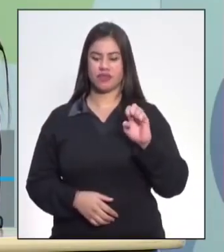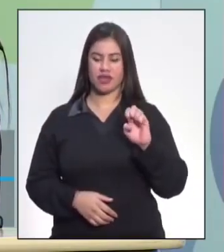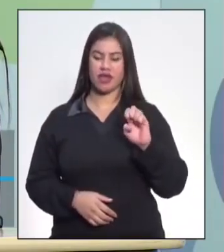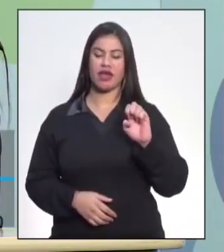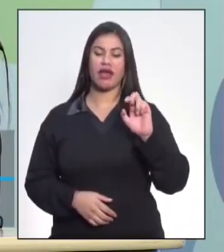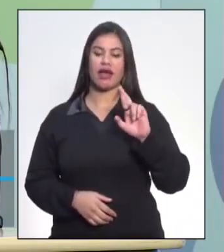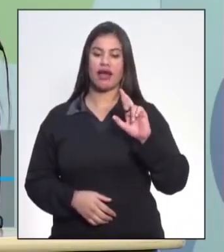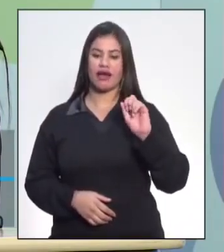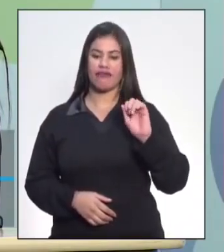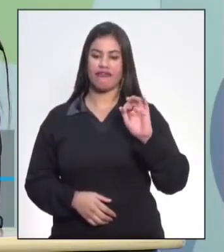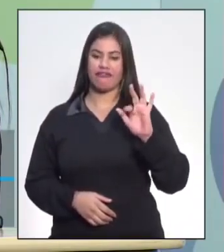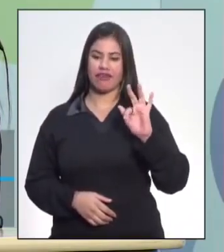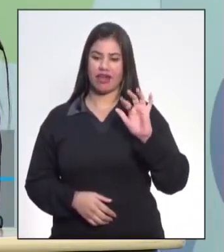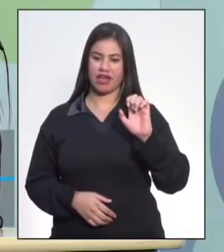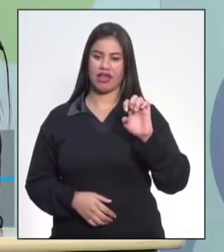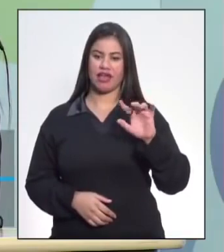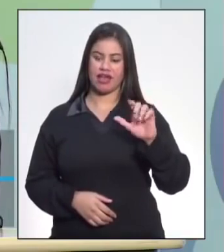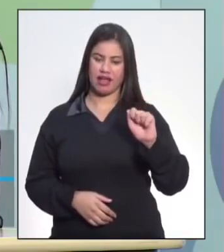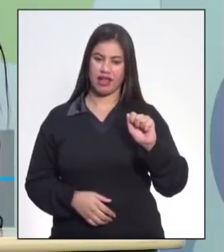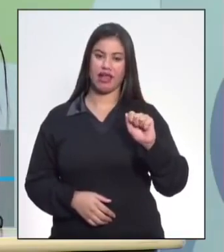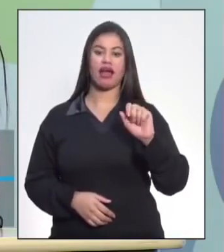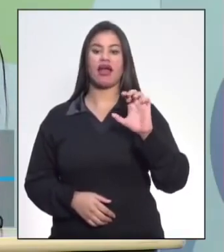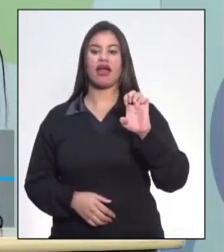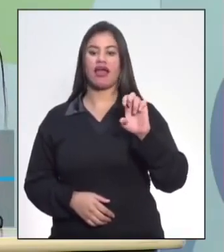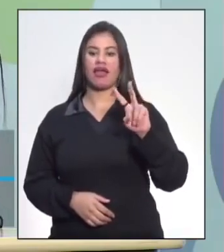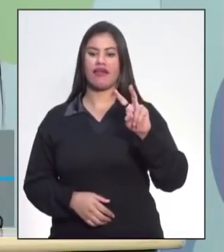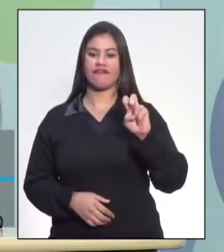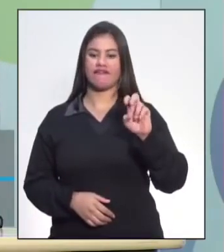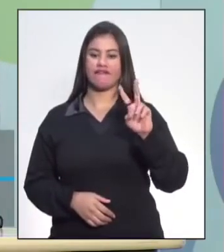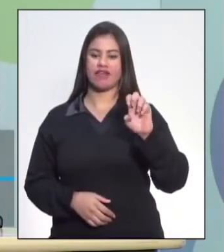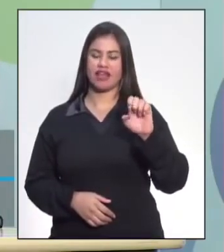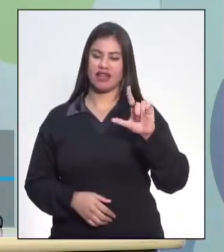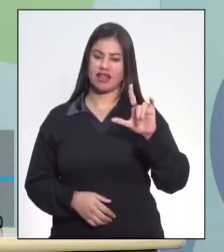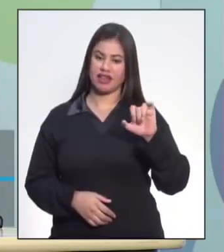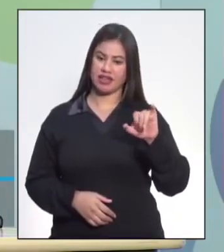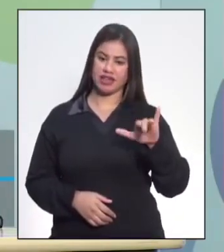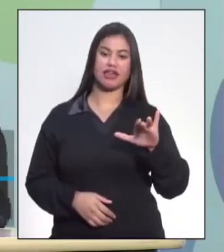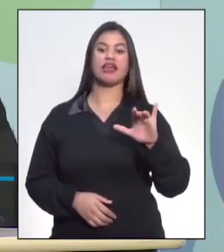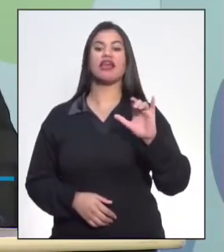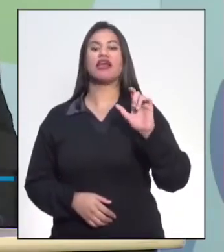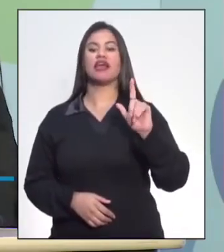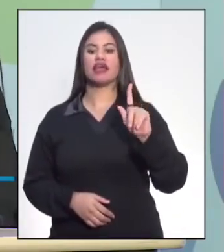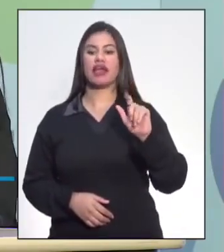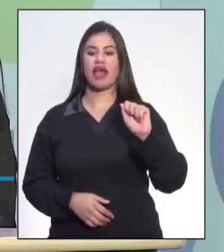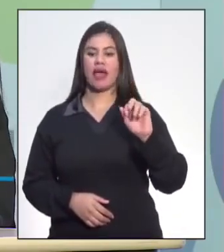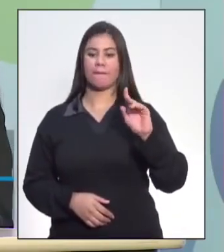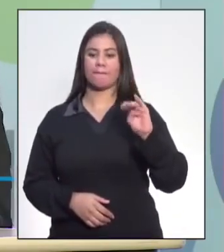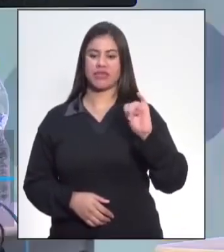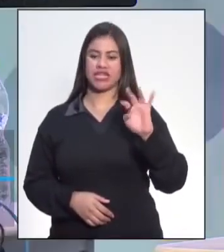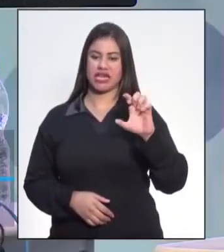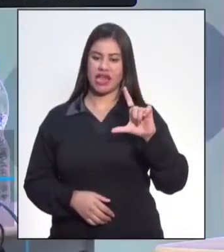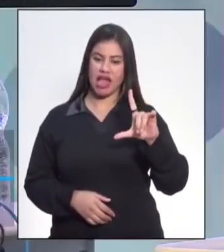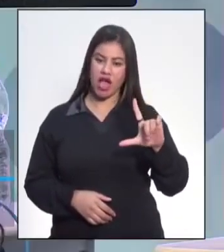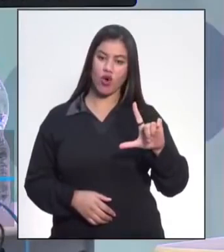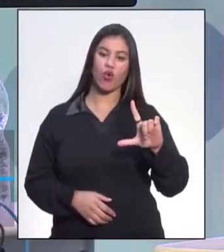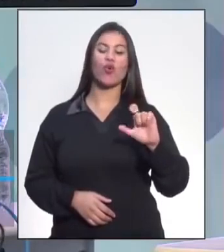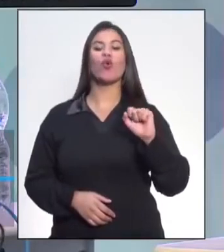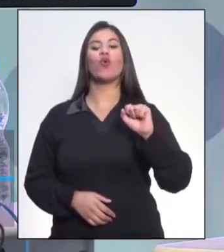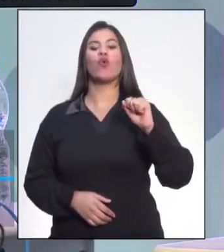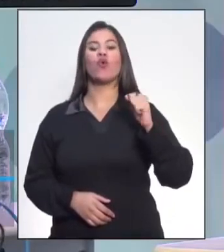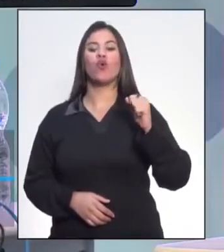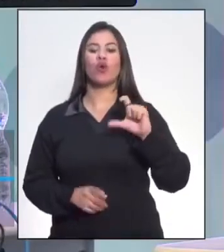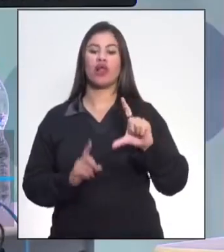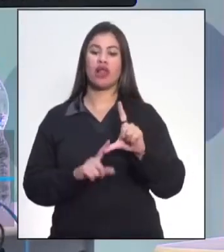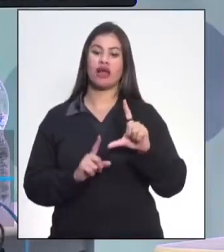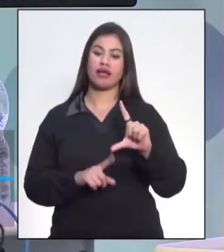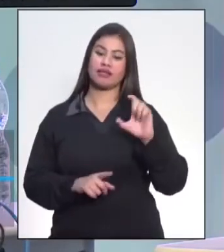e o Gabriel Pereira, letra E. Como que nós ficamos? Então, pessoal, vamos lá, ó. É uma